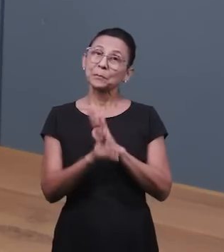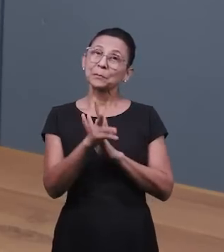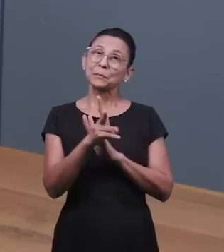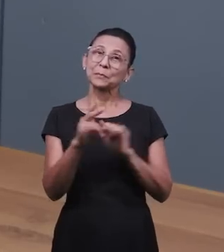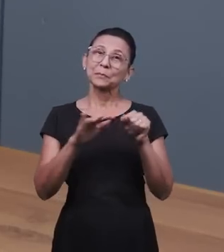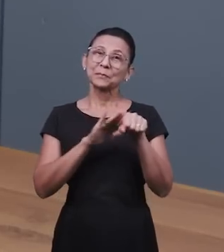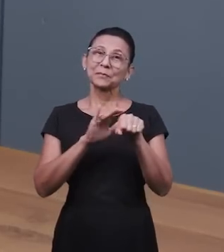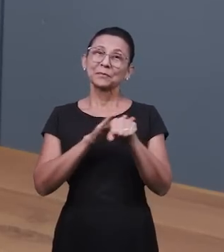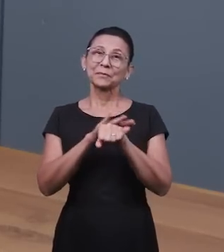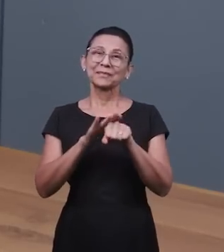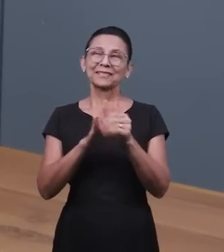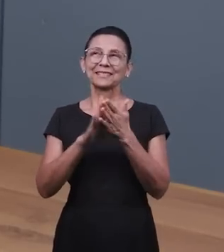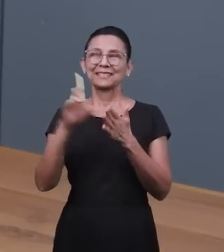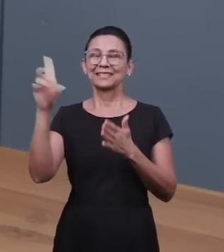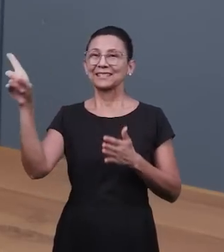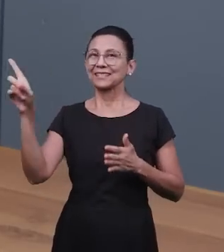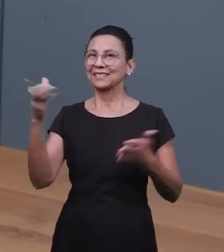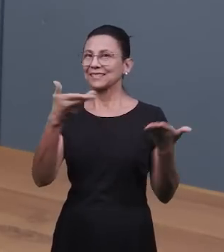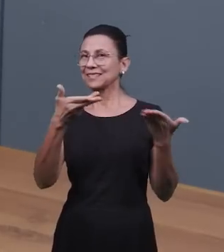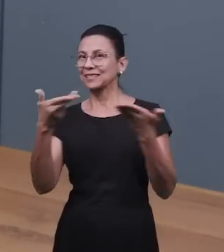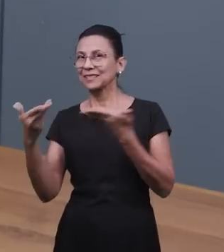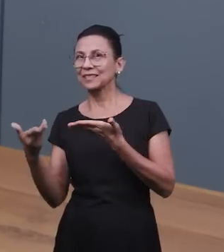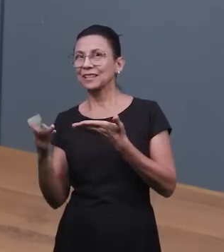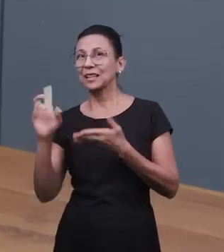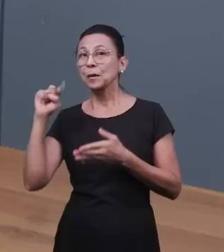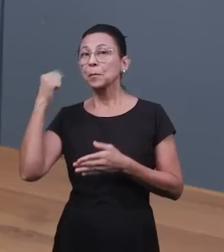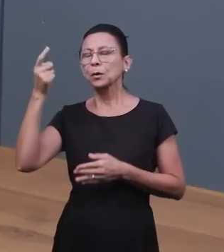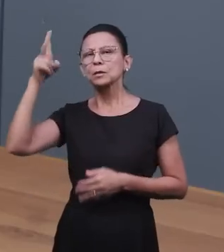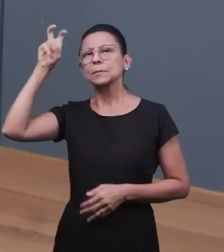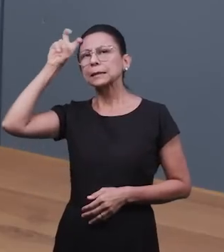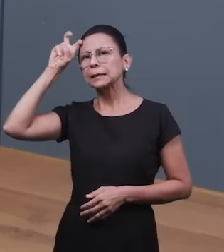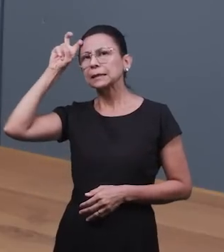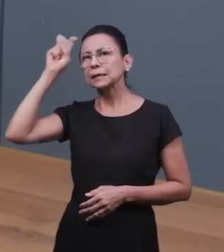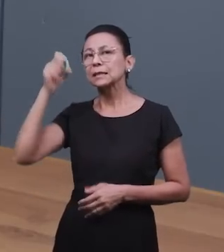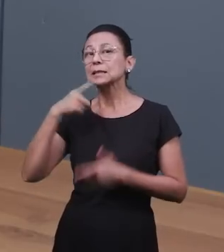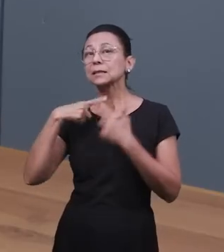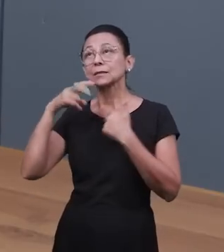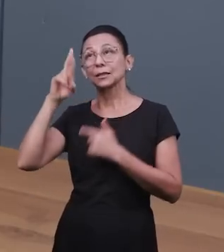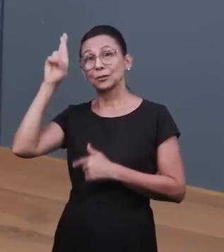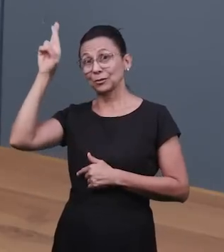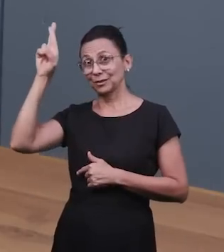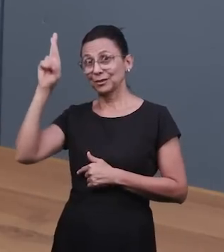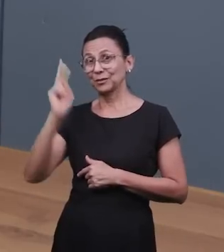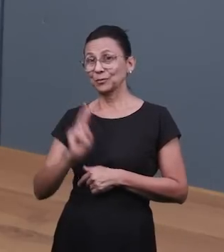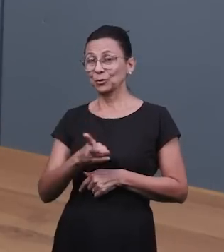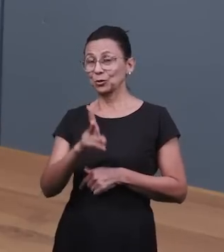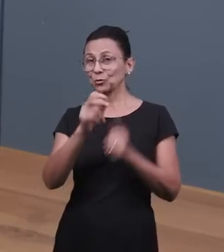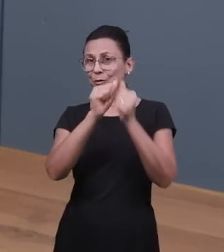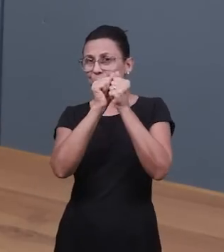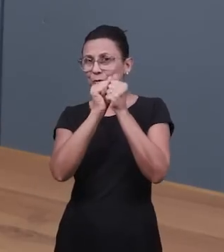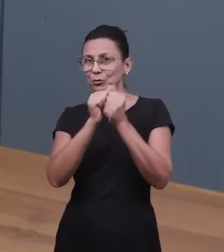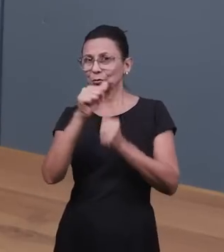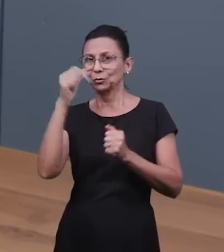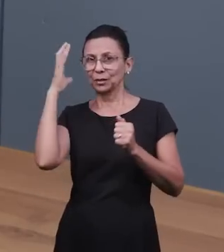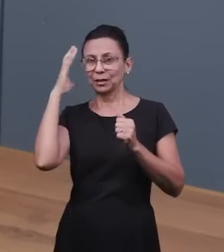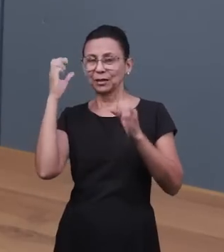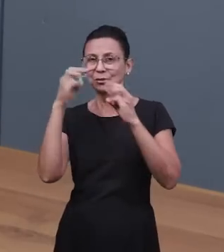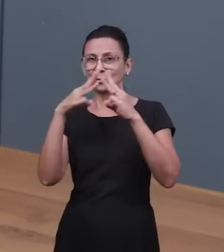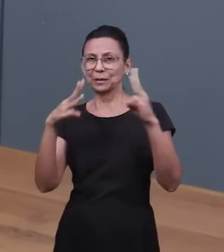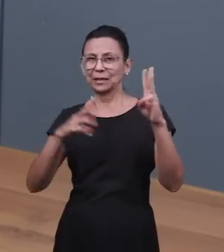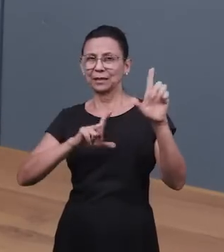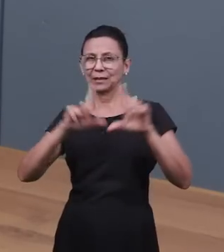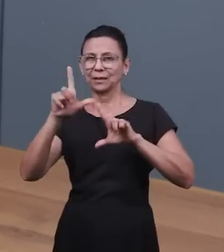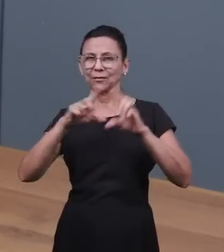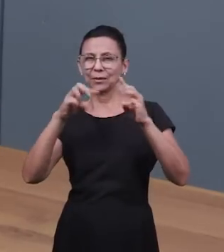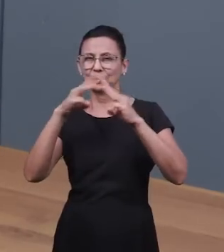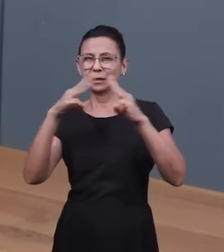sequência do programa Conversas Bíblicas. E já faço um convite para você, próxima quinta-feira, se Deus quiser, estaremos juntos mais uma vez aqui na Rádio Manaim,